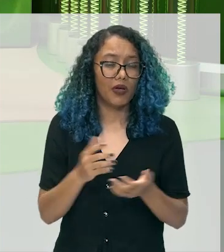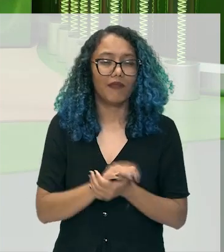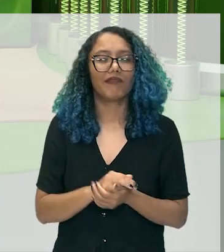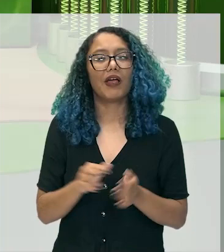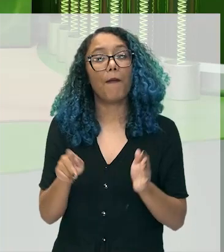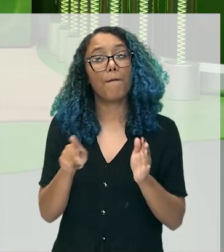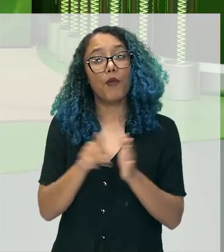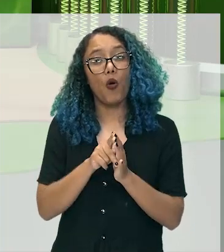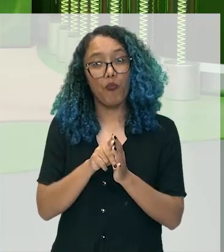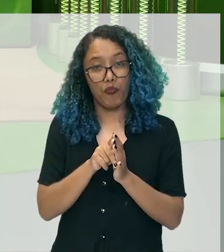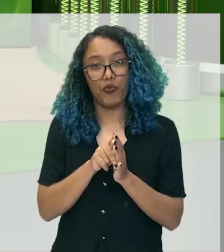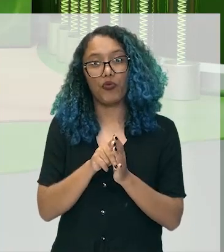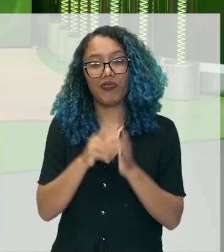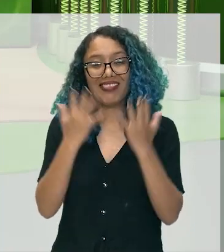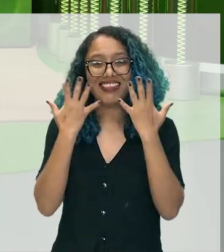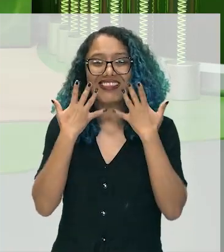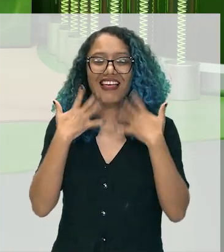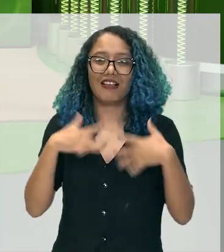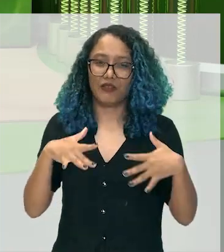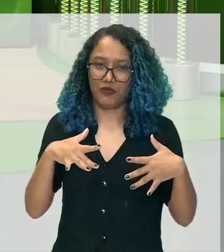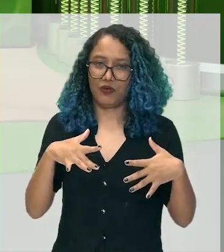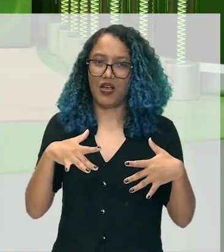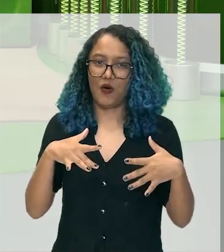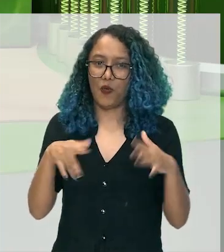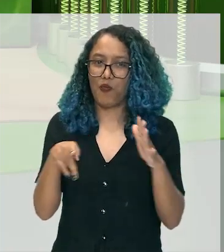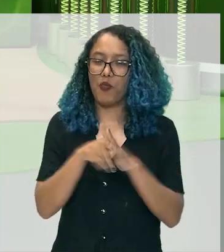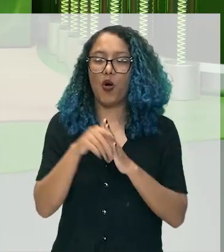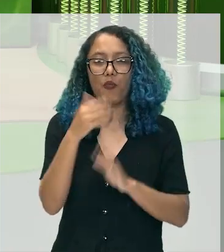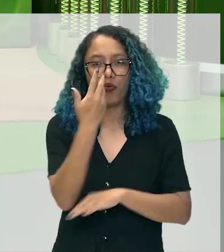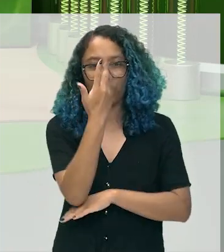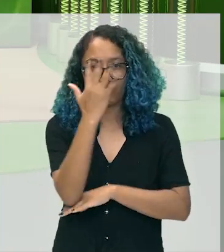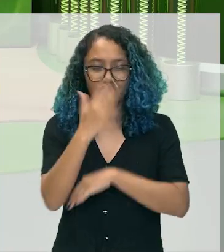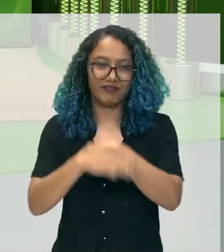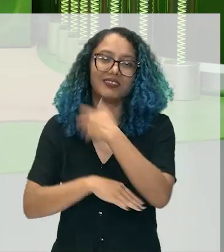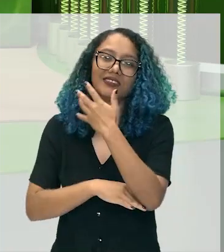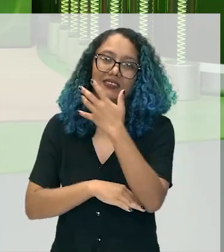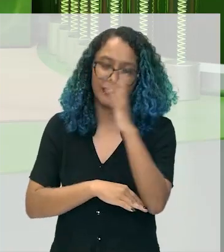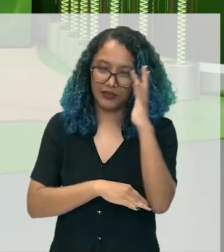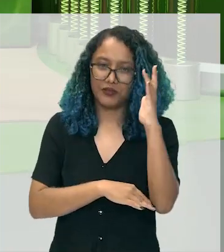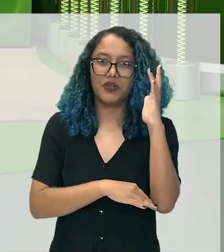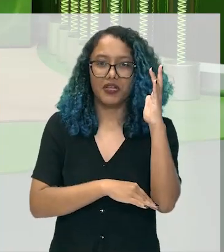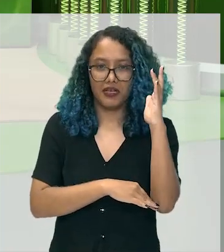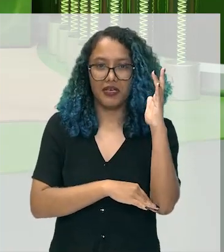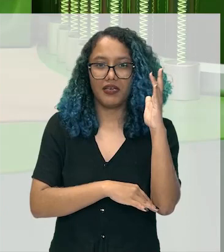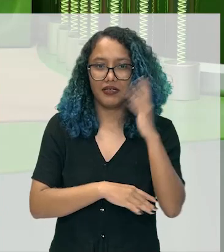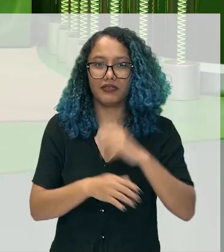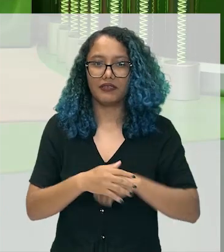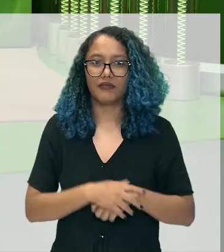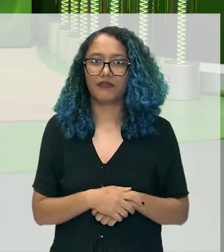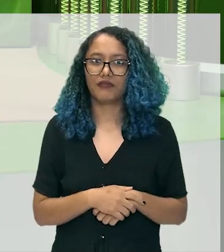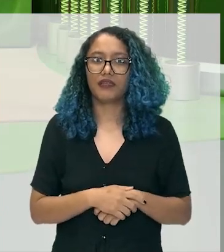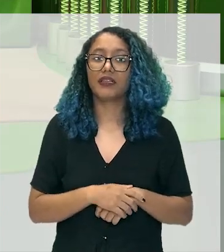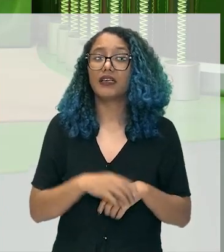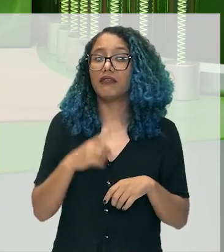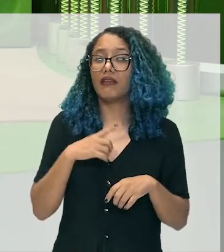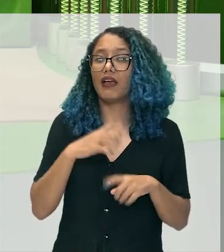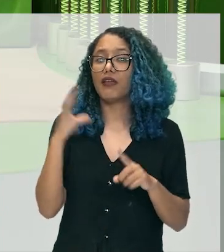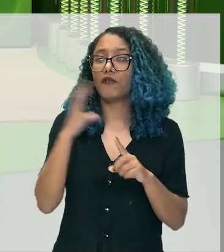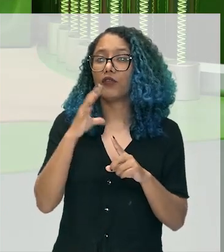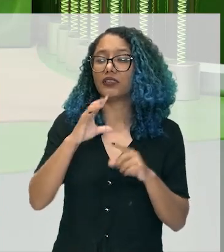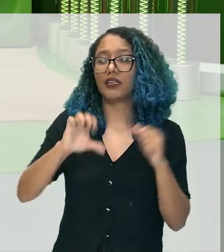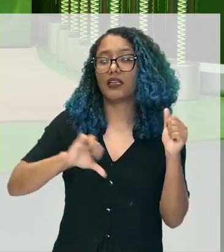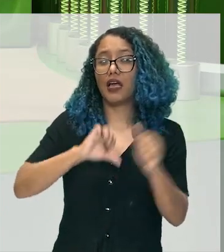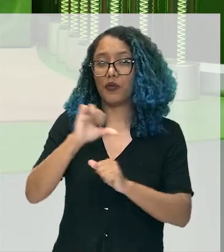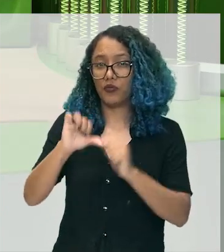realidade da natureza, um evento da natureza que ocorreu, influenciado aí por essas várias alterações